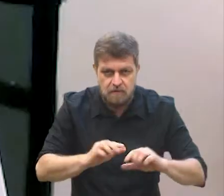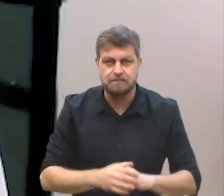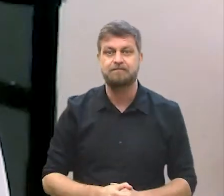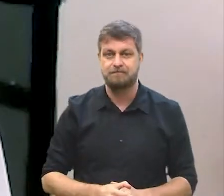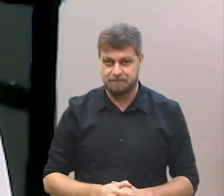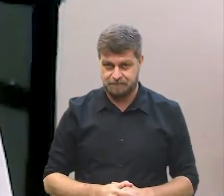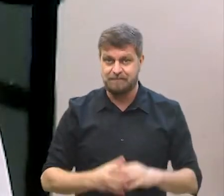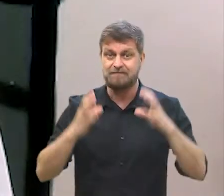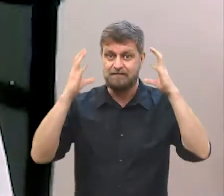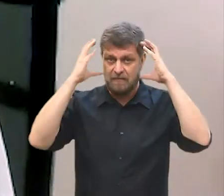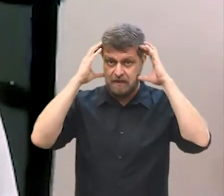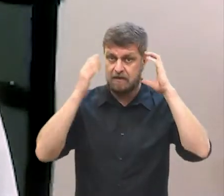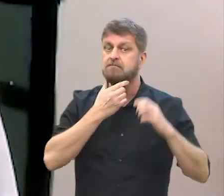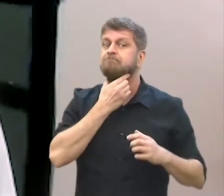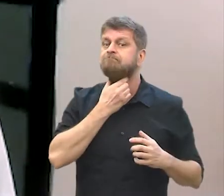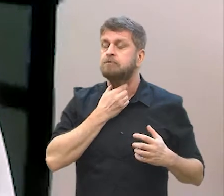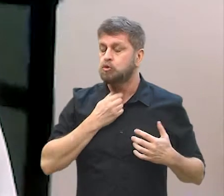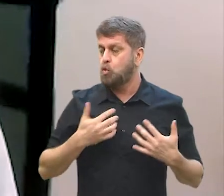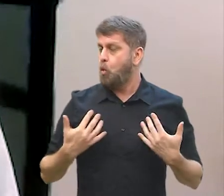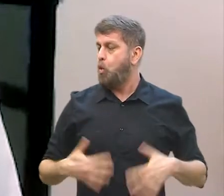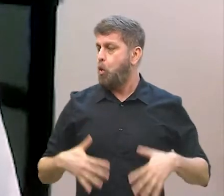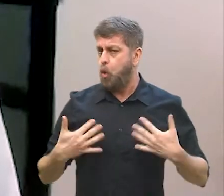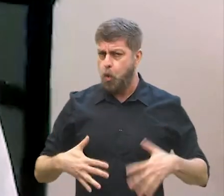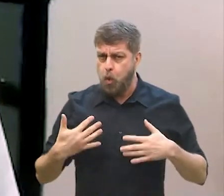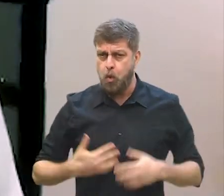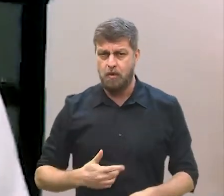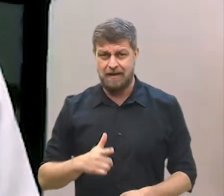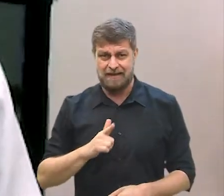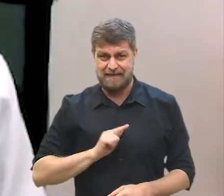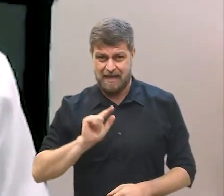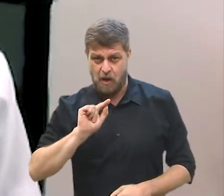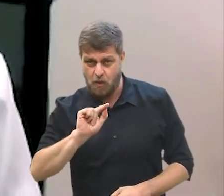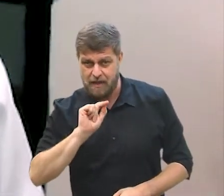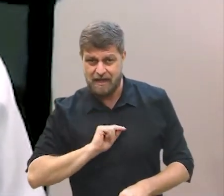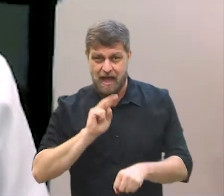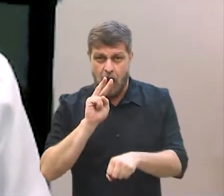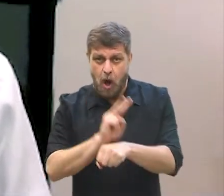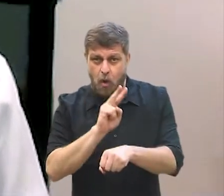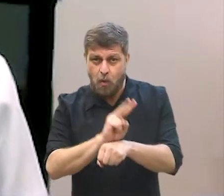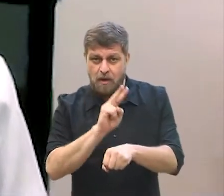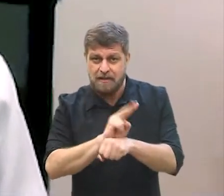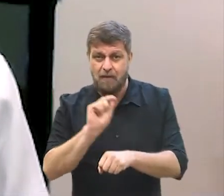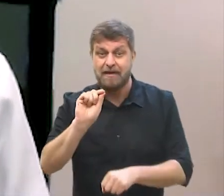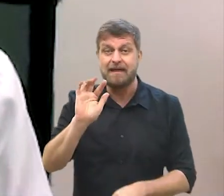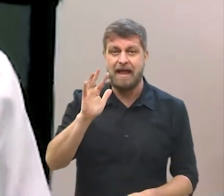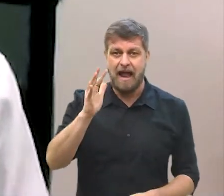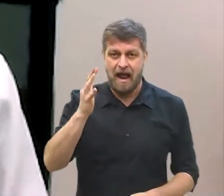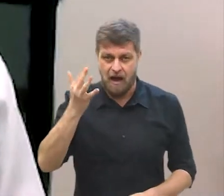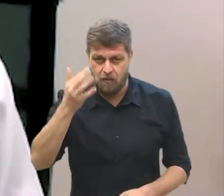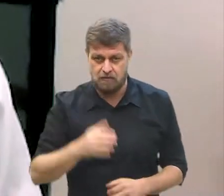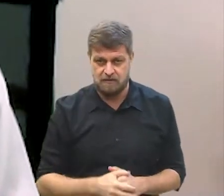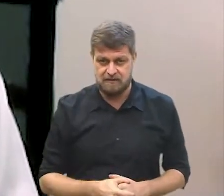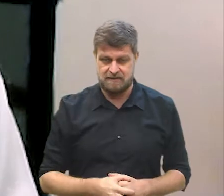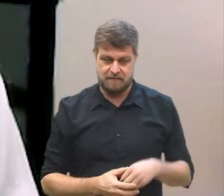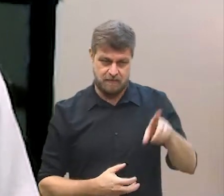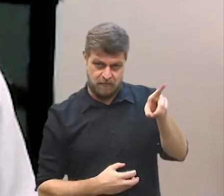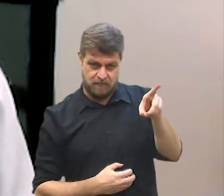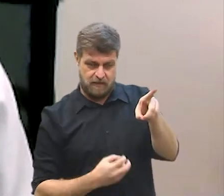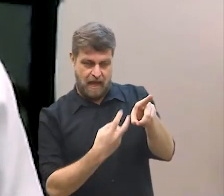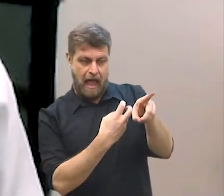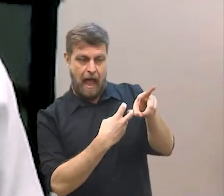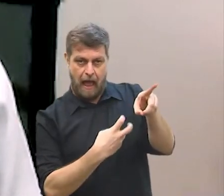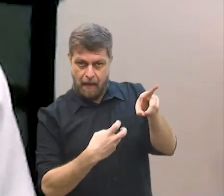Cirurgias mais complexas, que envolvem o quê? Você preservar. O que acontece hoje, por exemplo, numa cirurgia de próstata? Qual que é a